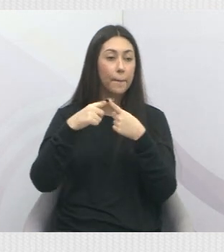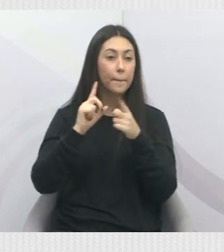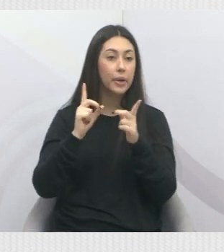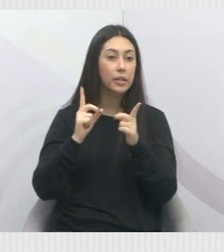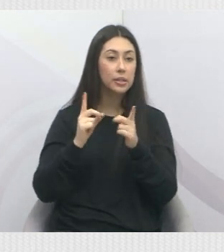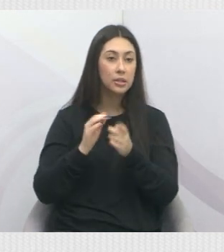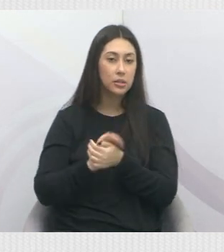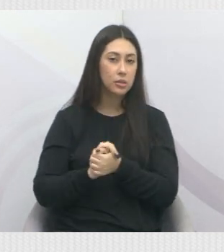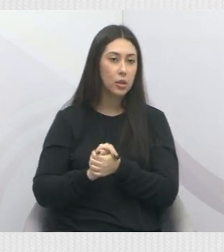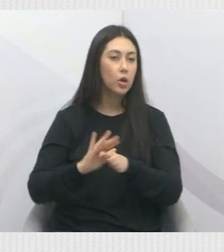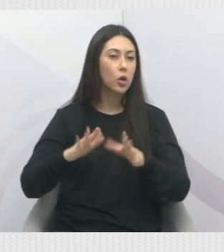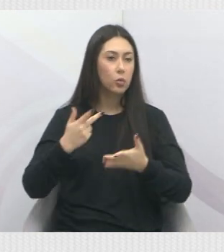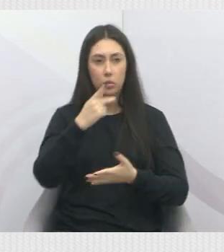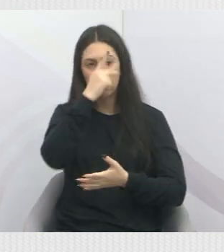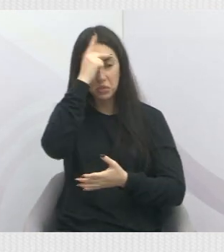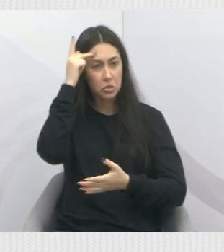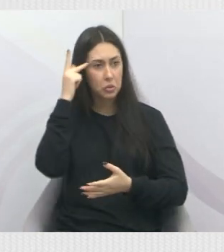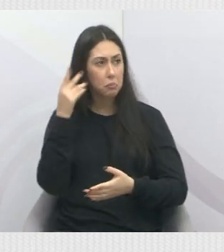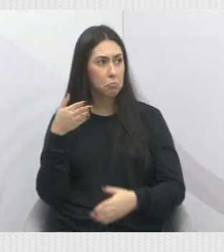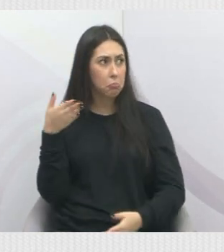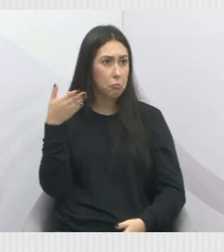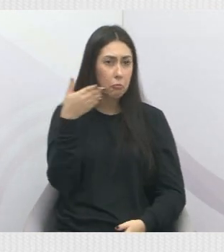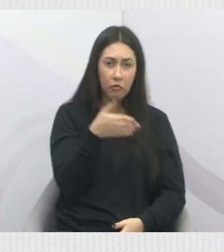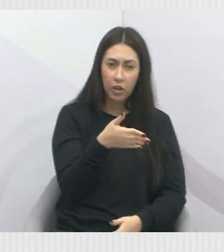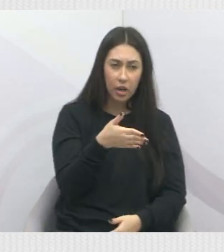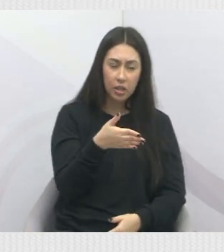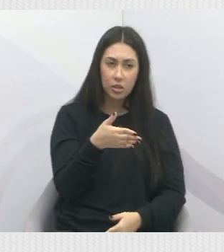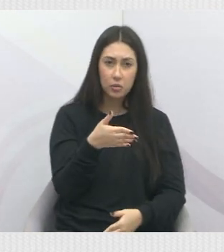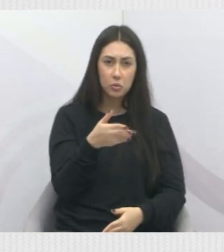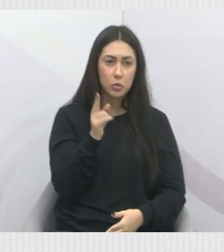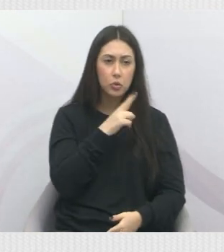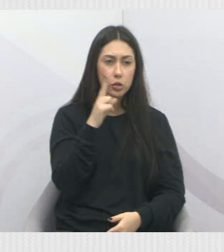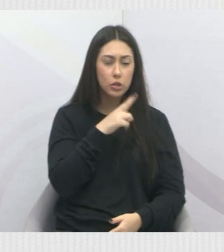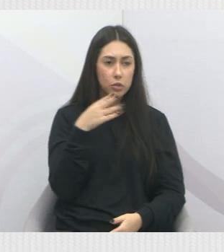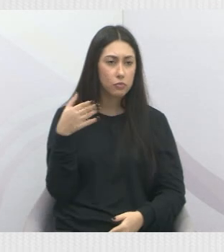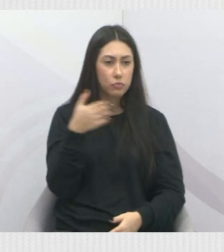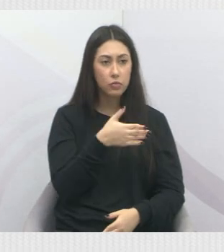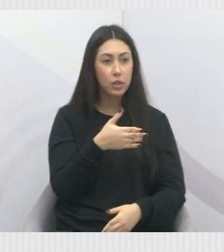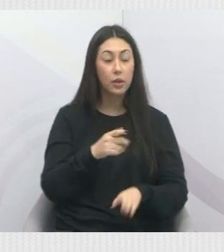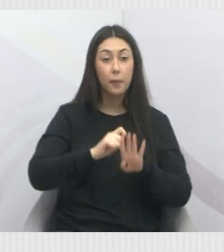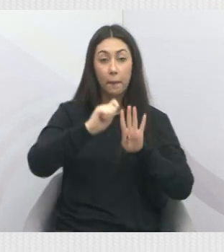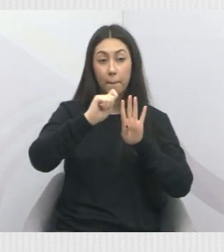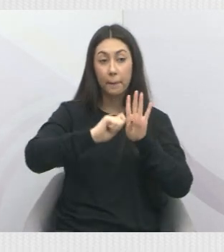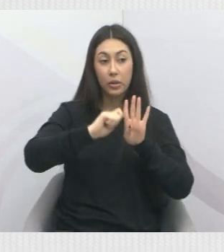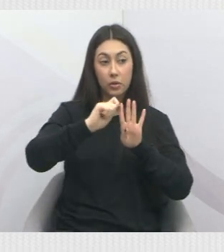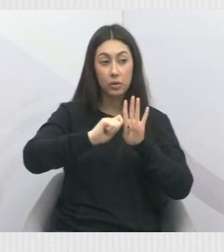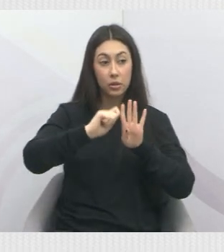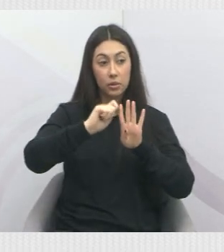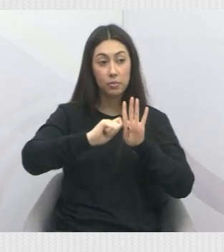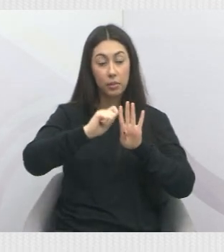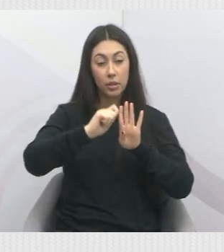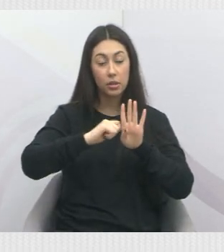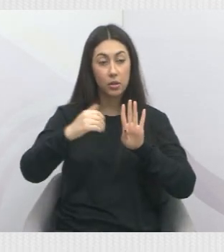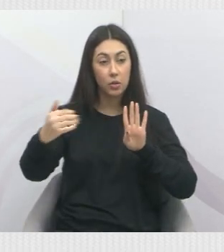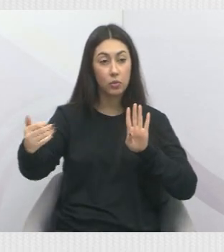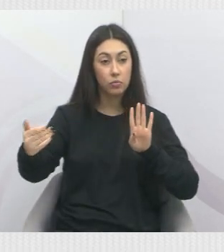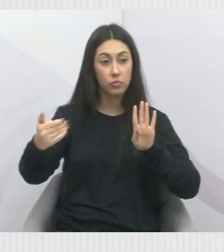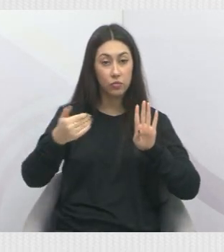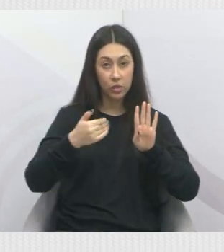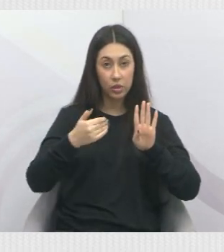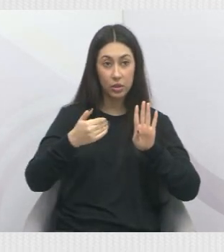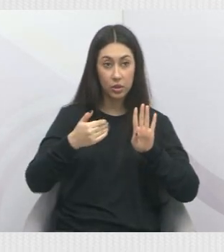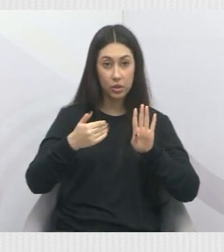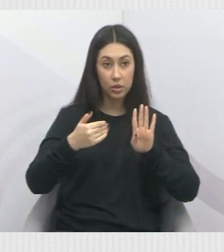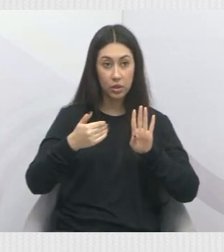demanda espontânea e livre, né? E visto que no primeiro quadrimestre de 2022, a porta de entrada para os casos